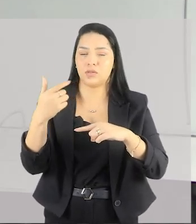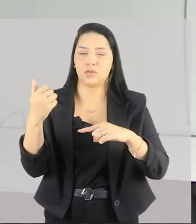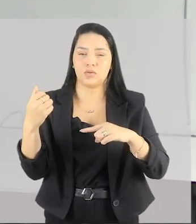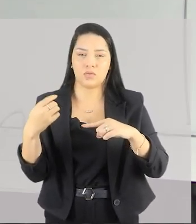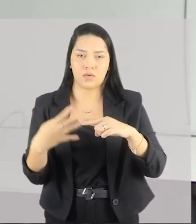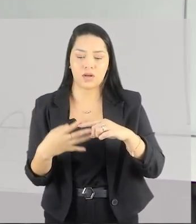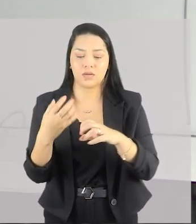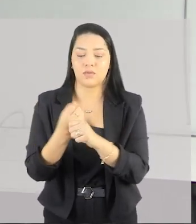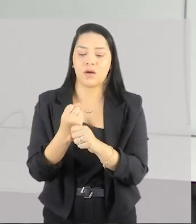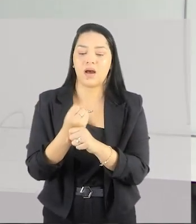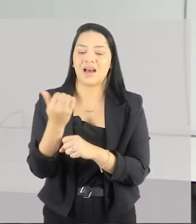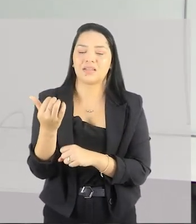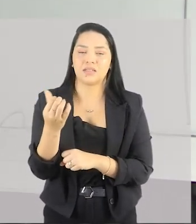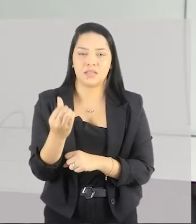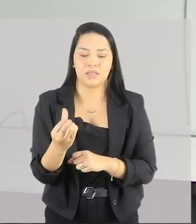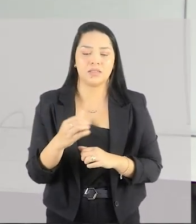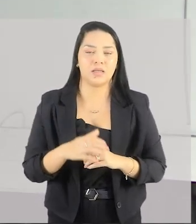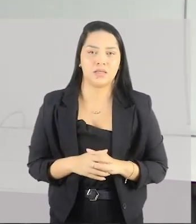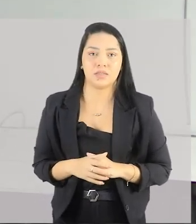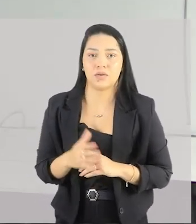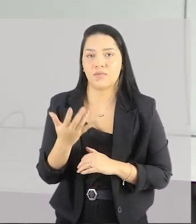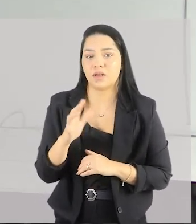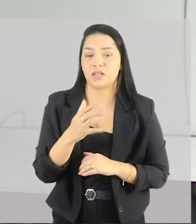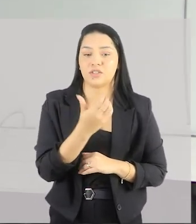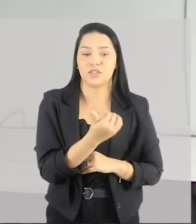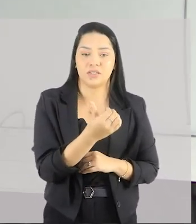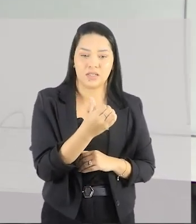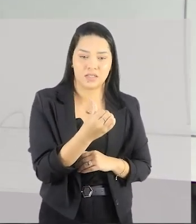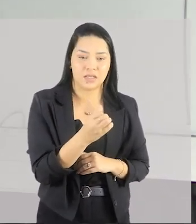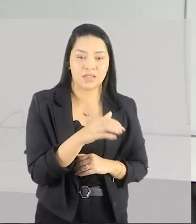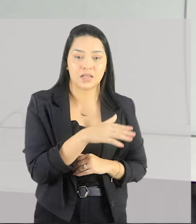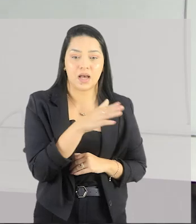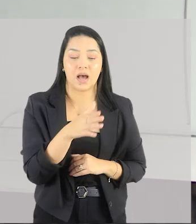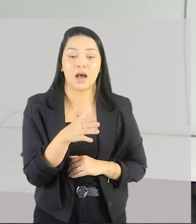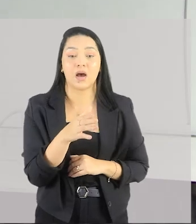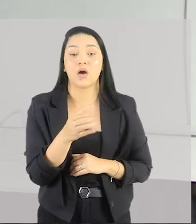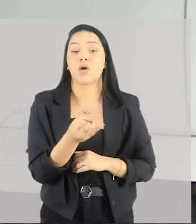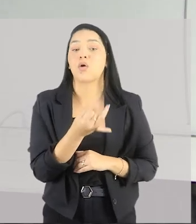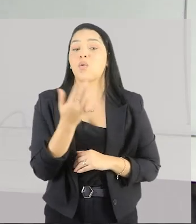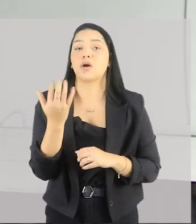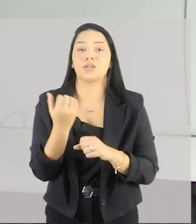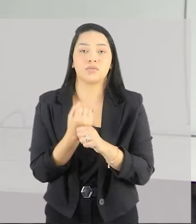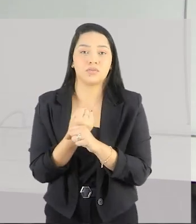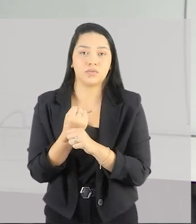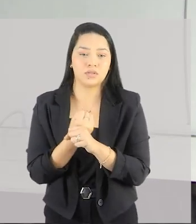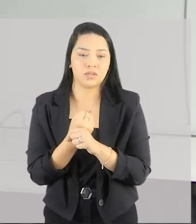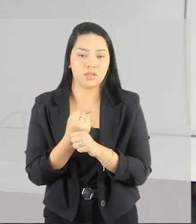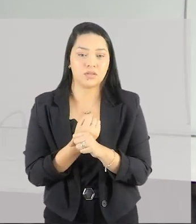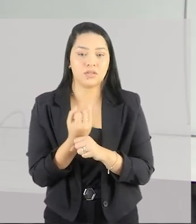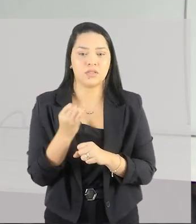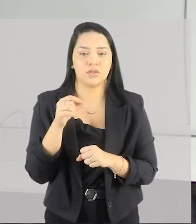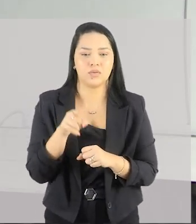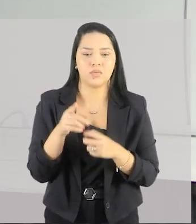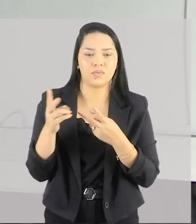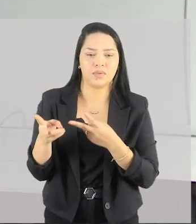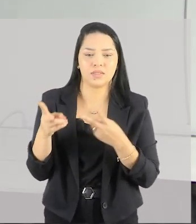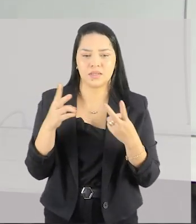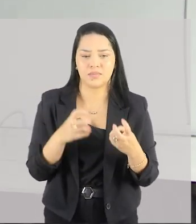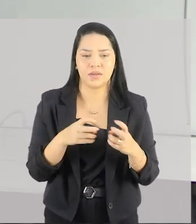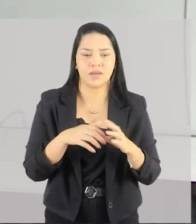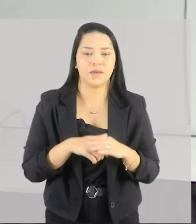quê? 16. Então, essa pena vai variar de 16 até quantos anos? Se tu observar as alternativas,